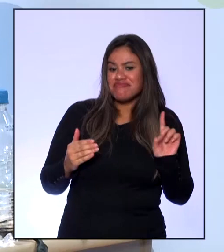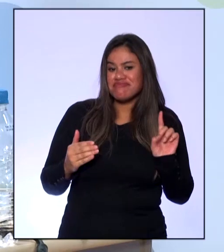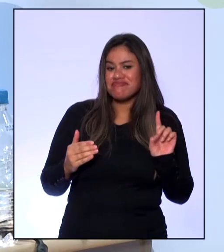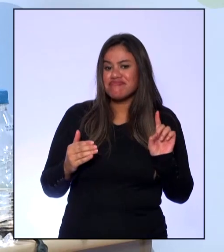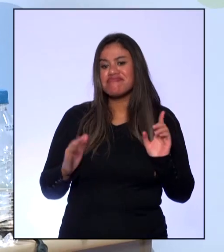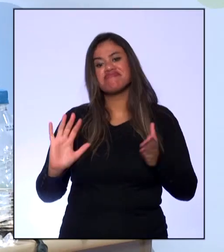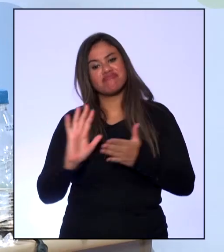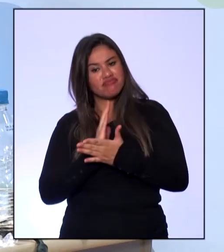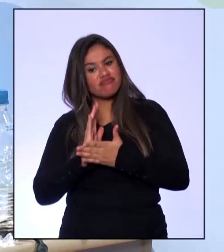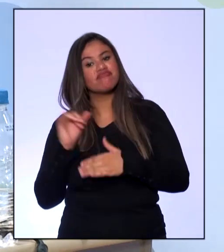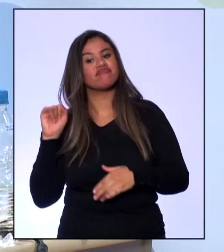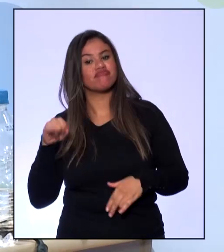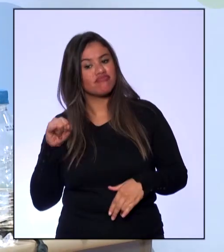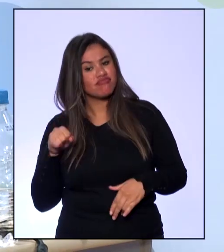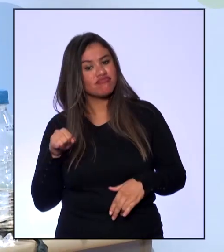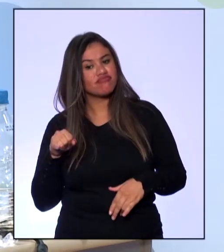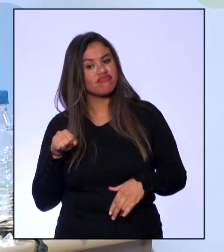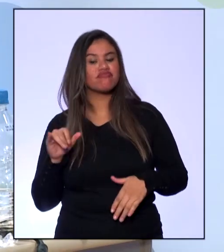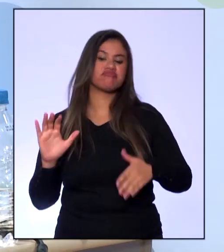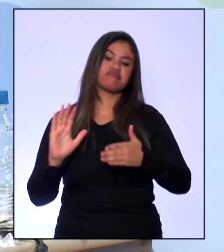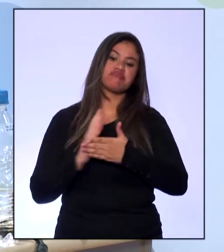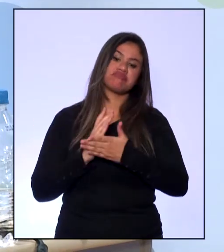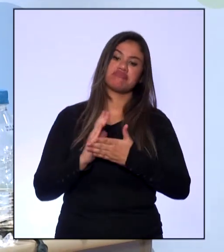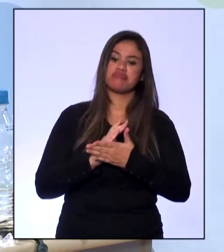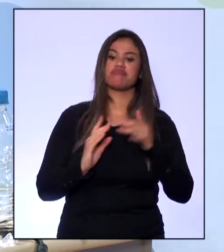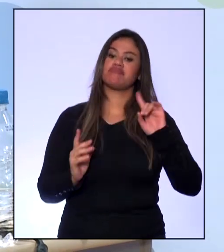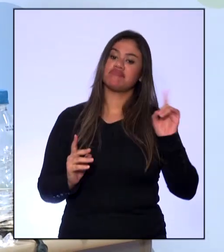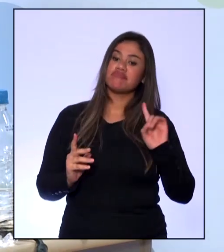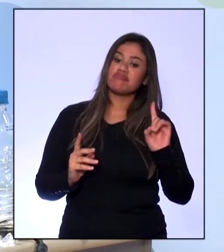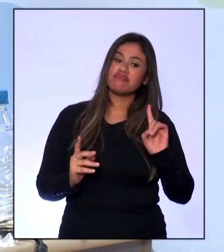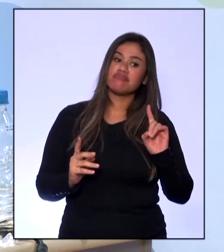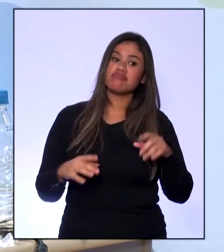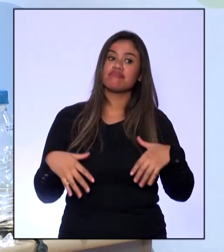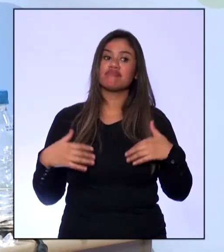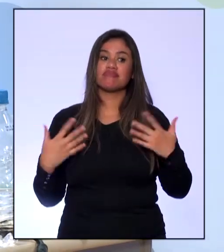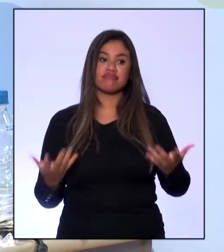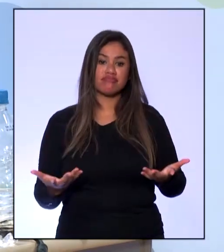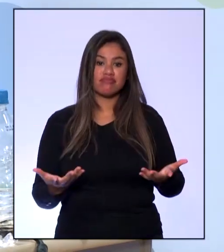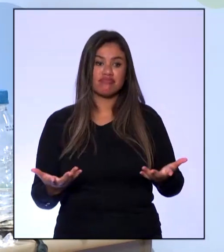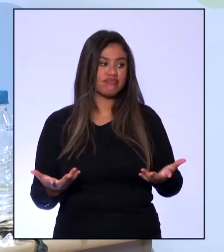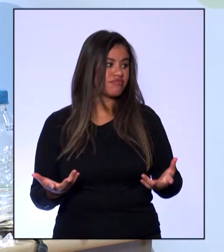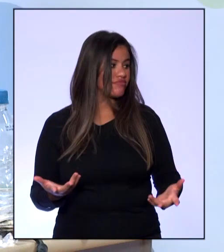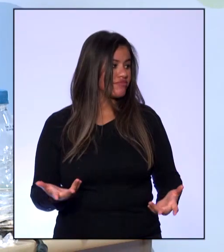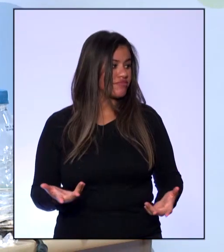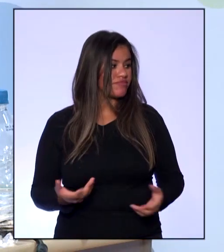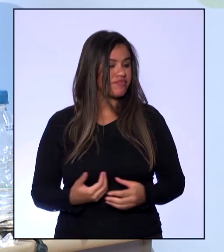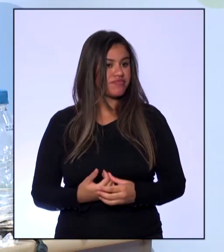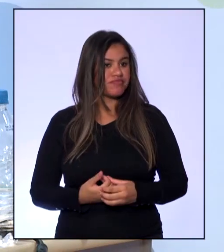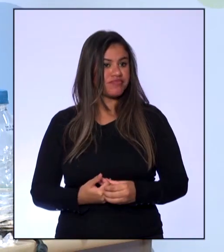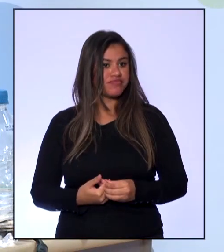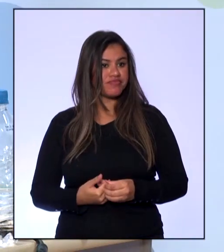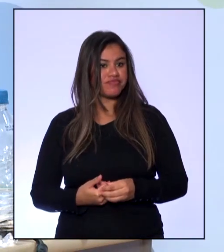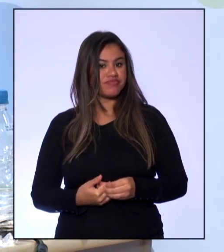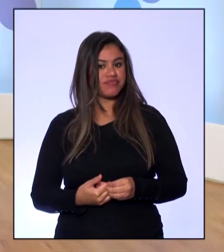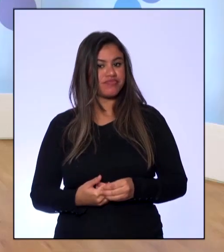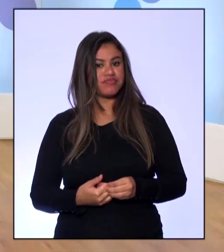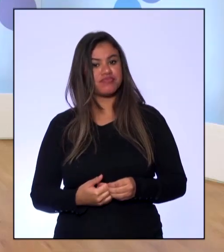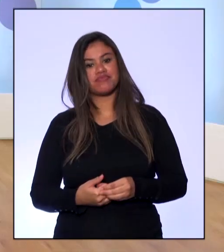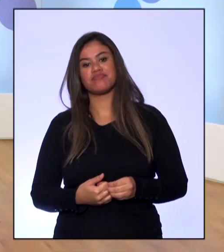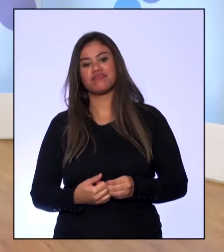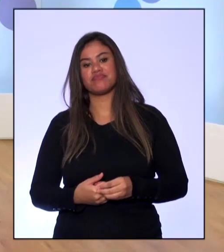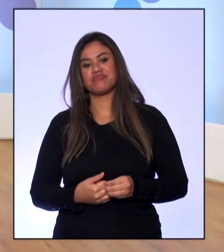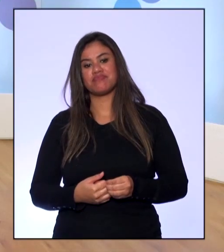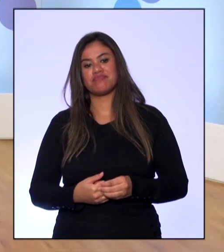que sim. Se eu tivesse só a imagem, o outro teclando e o outro batendo, ele entenderia. O Lucas diz que sim. O William diz que